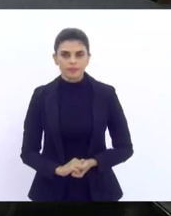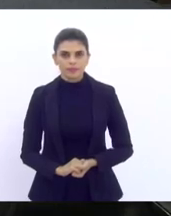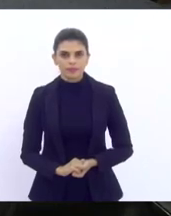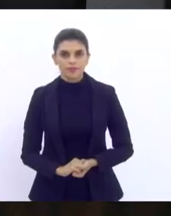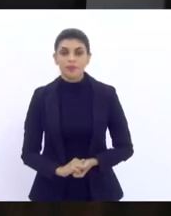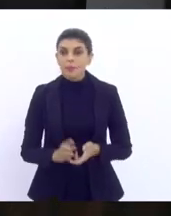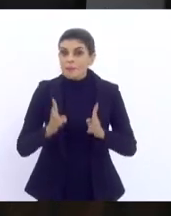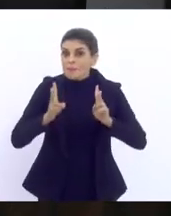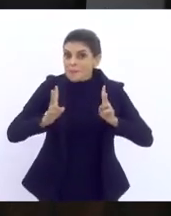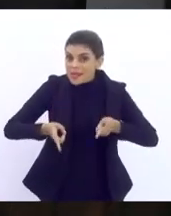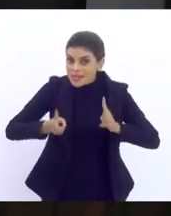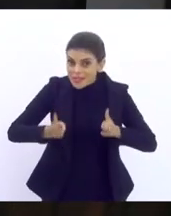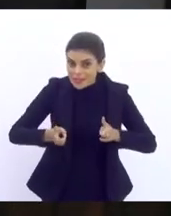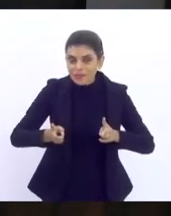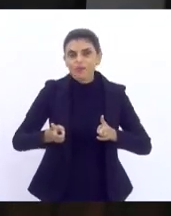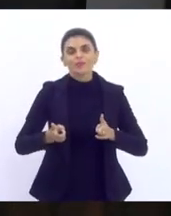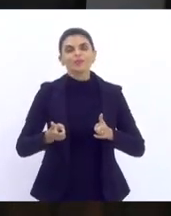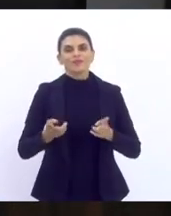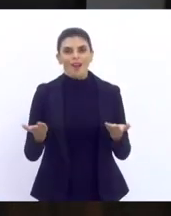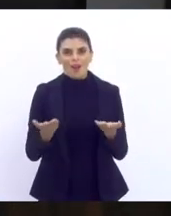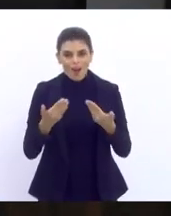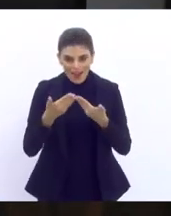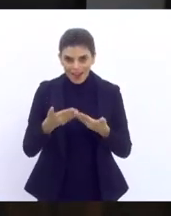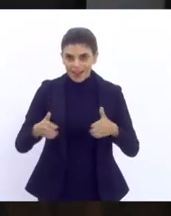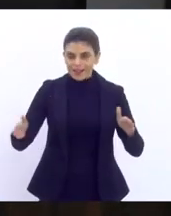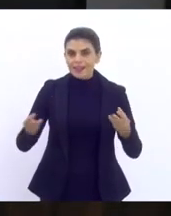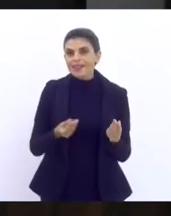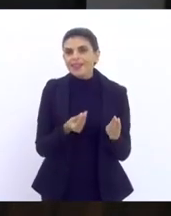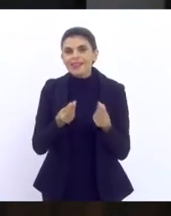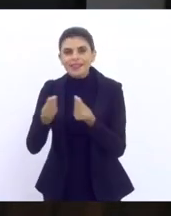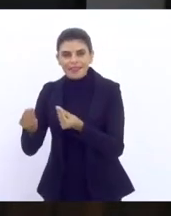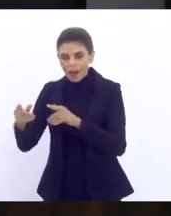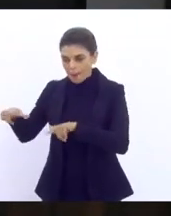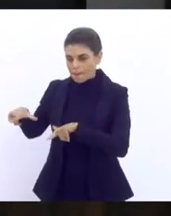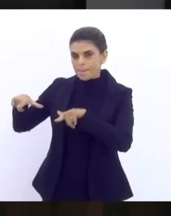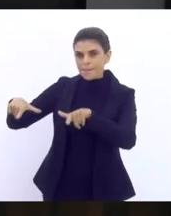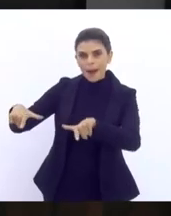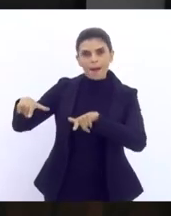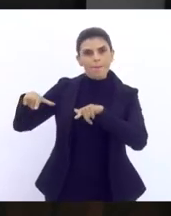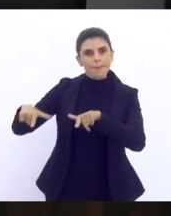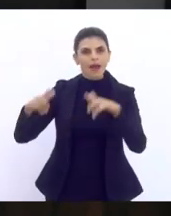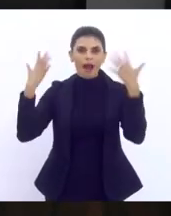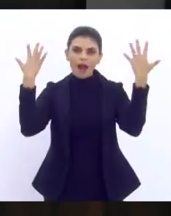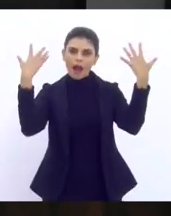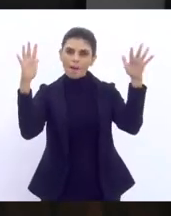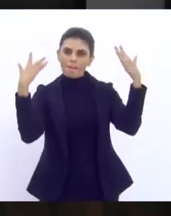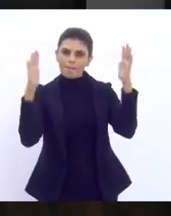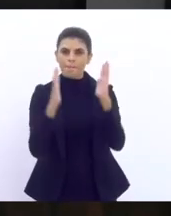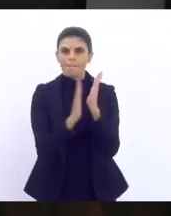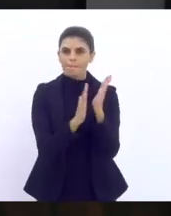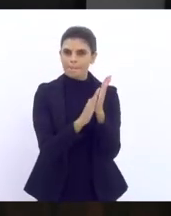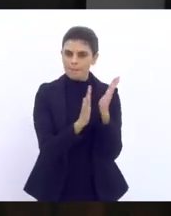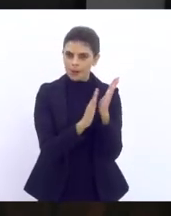Nesta mesma ocasião, também realizaremos a entrega de moções de aplausos aos grupos